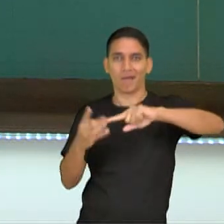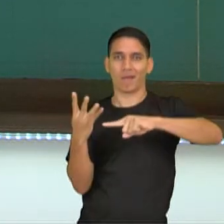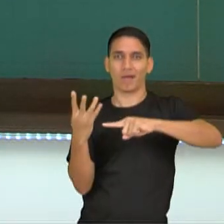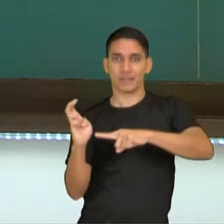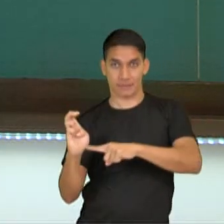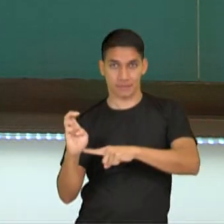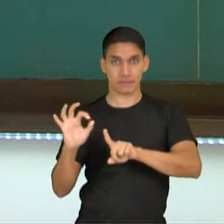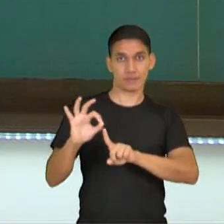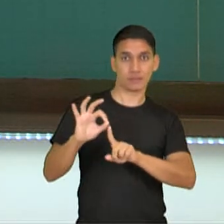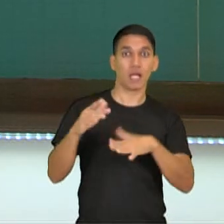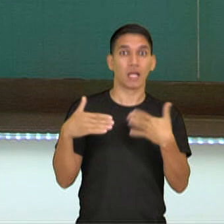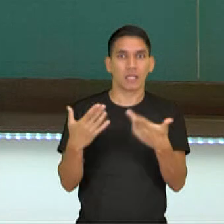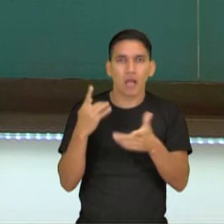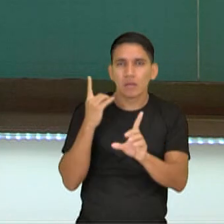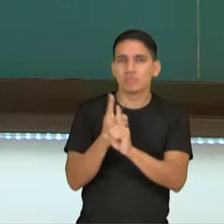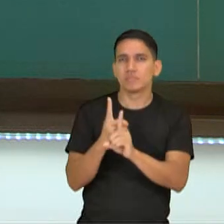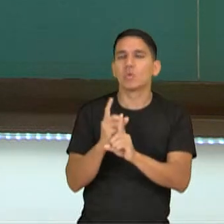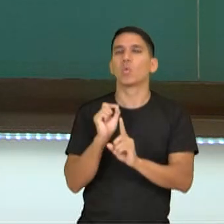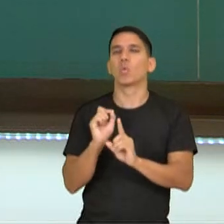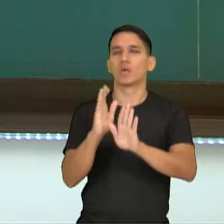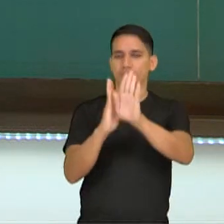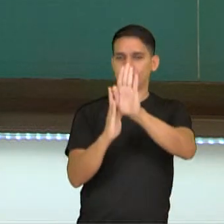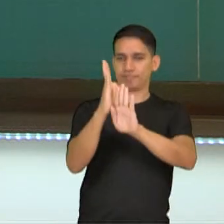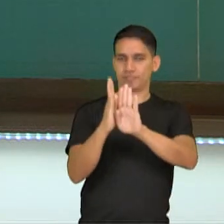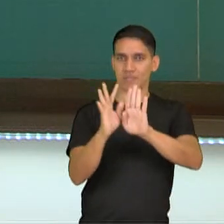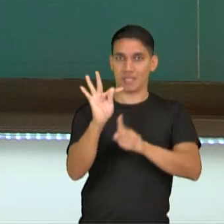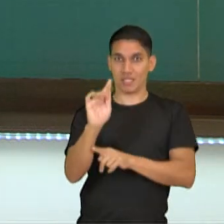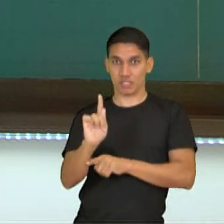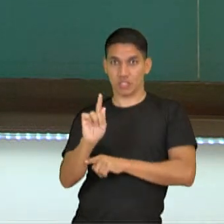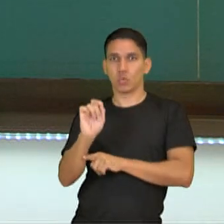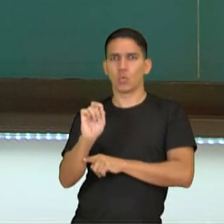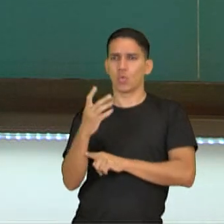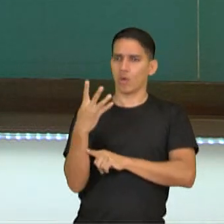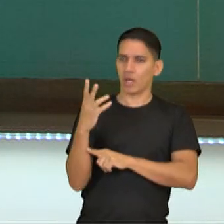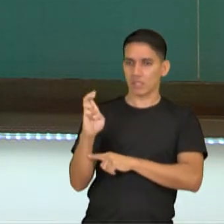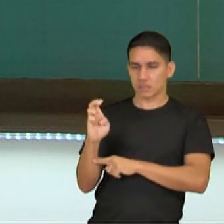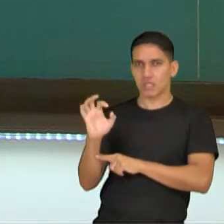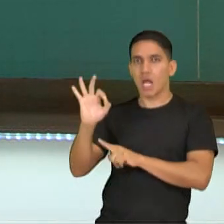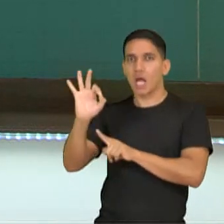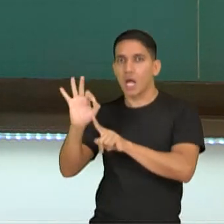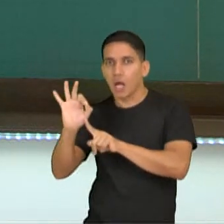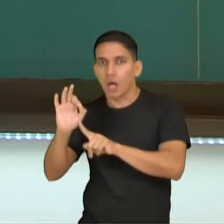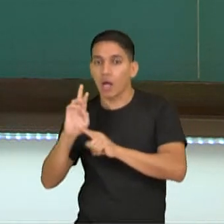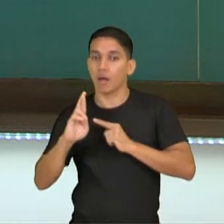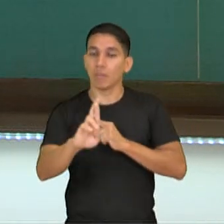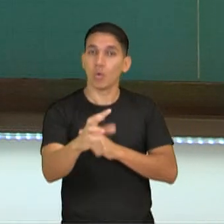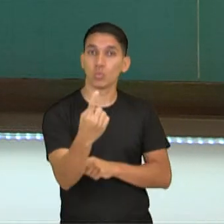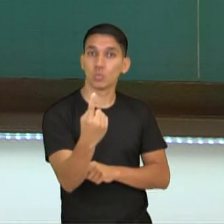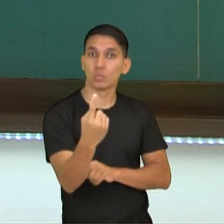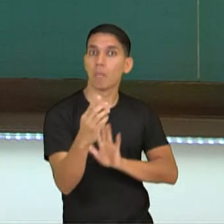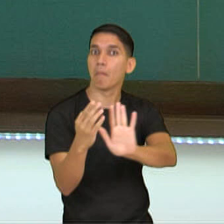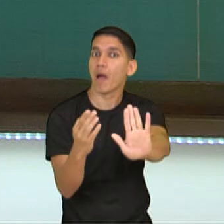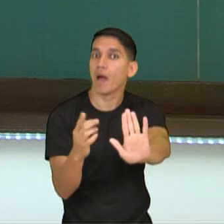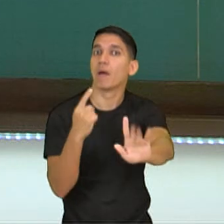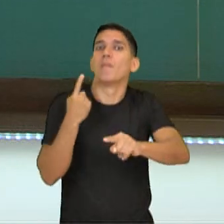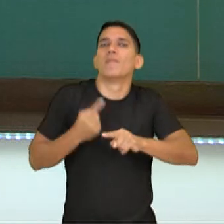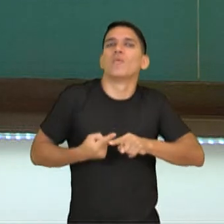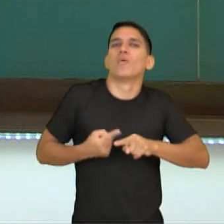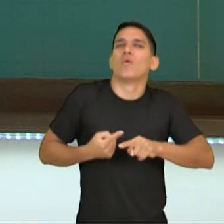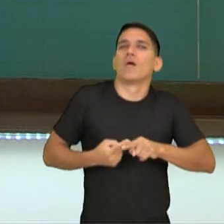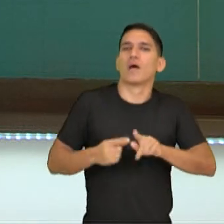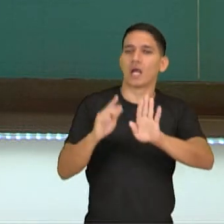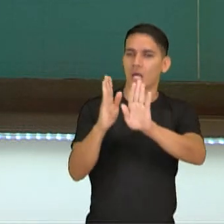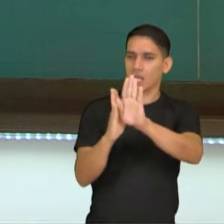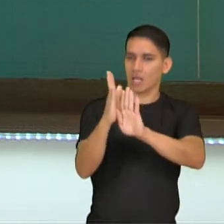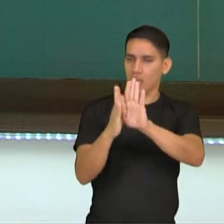Então, a gente vai calcular aqui a tangente. Tangente de 45 graus é igual a 1. Só que por que a tangente